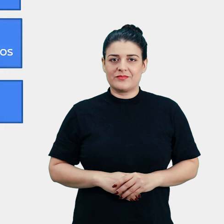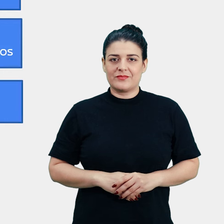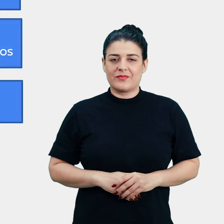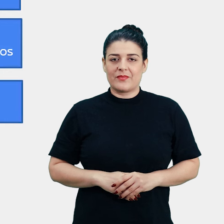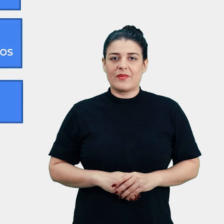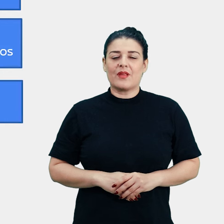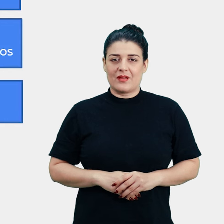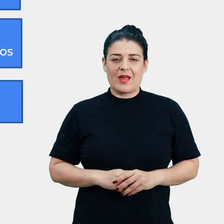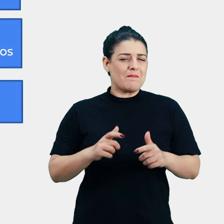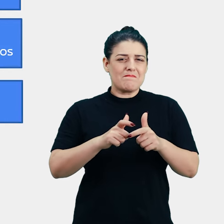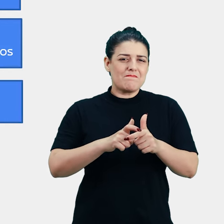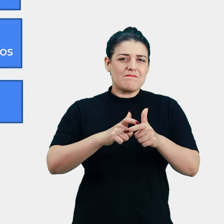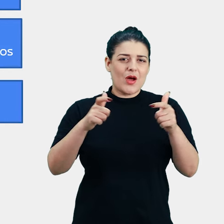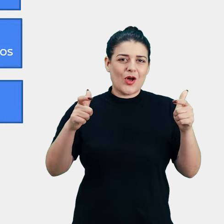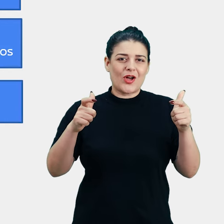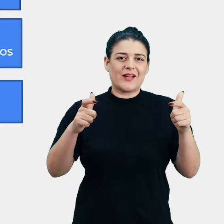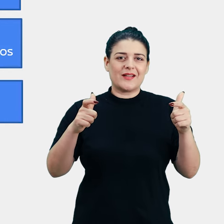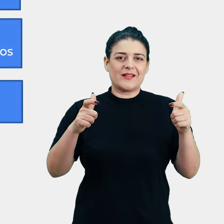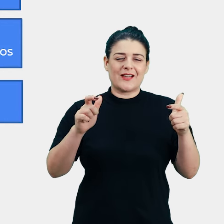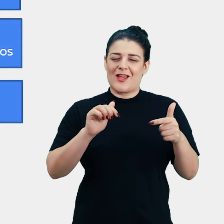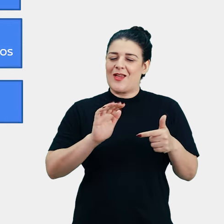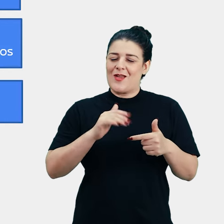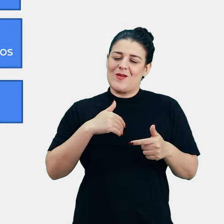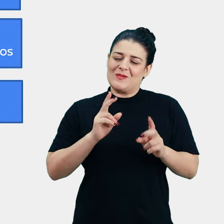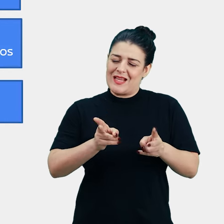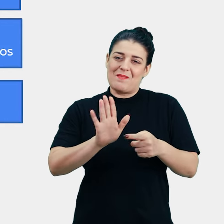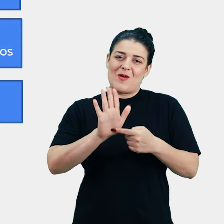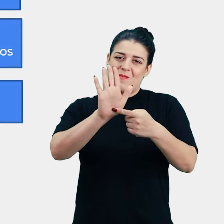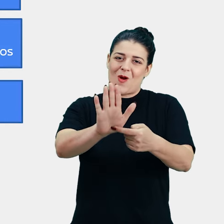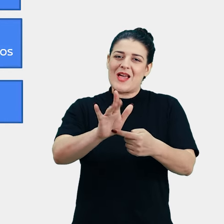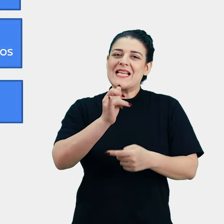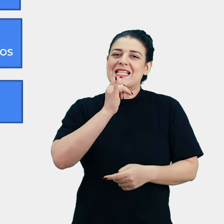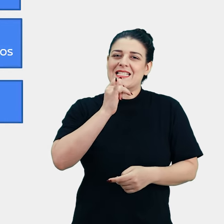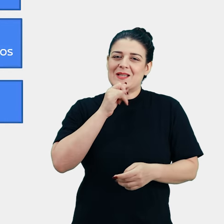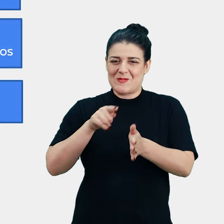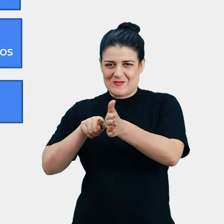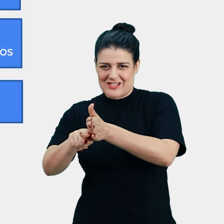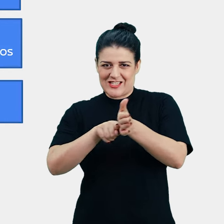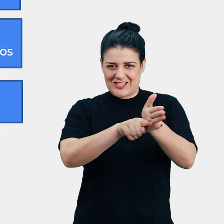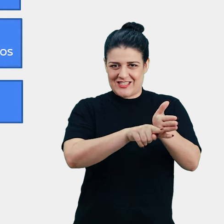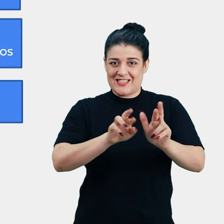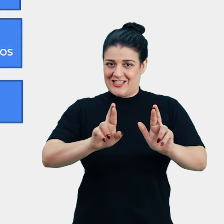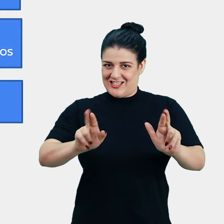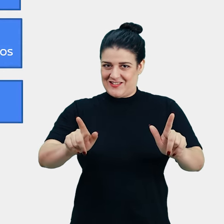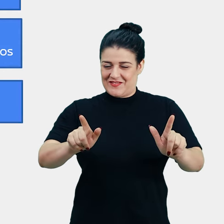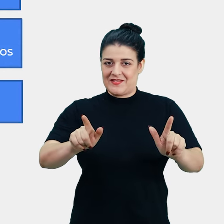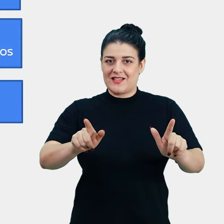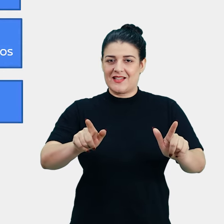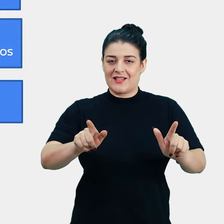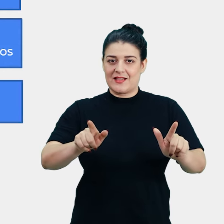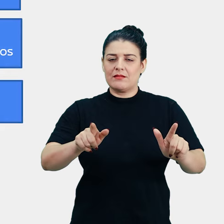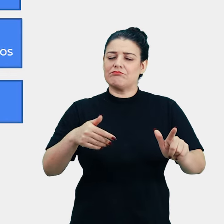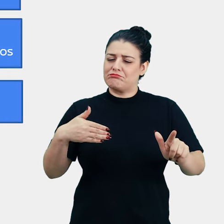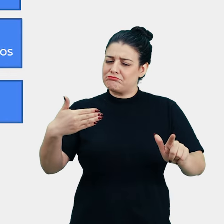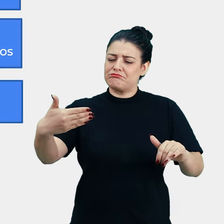geralmente, nós temos aqui eu trago dois exemplos, são trabalhos diferentes, tá? Isso está em